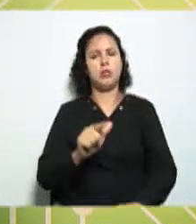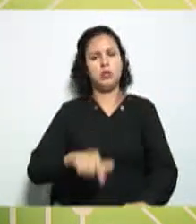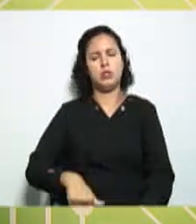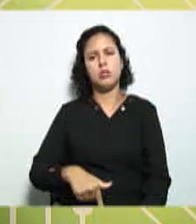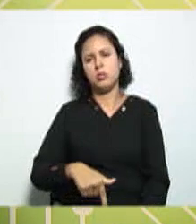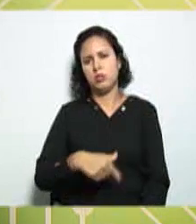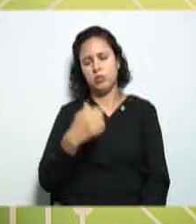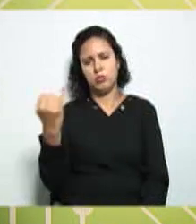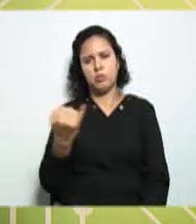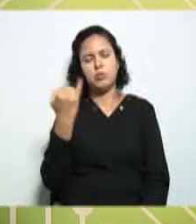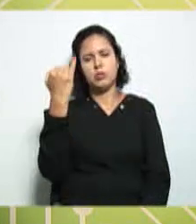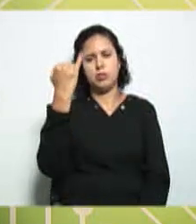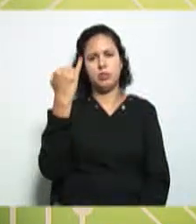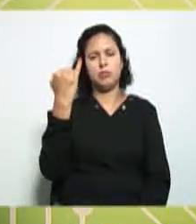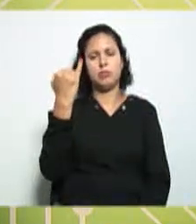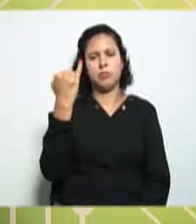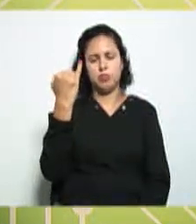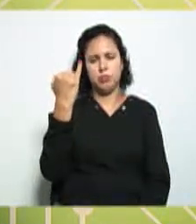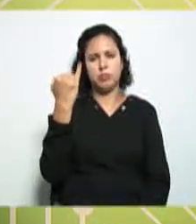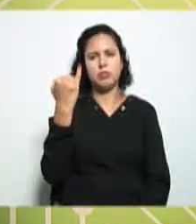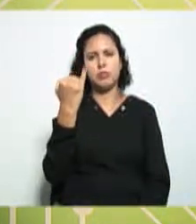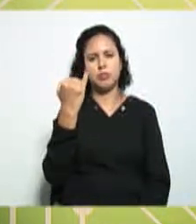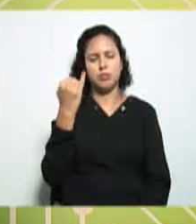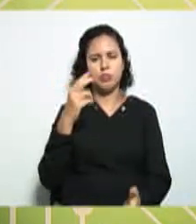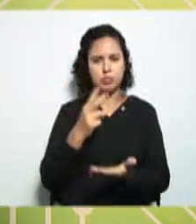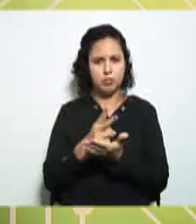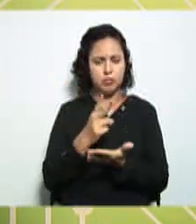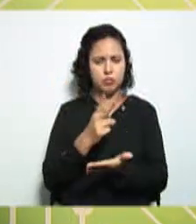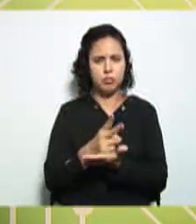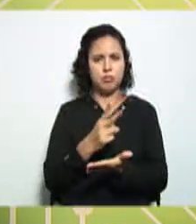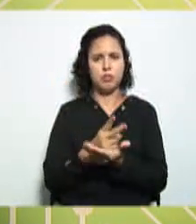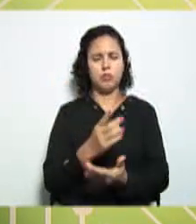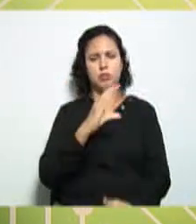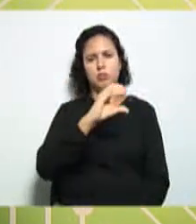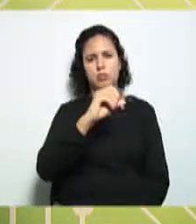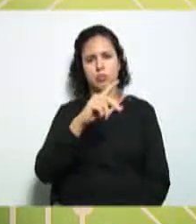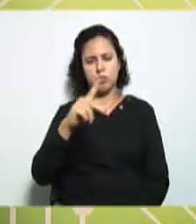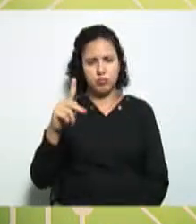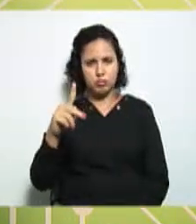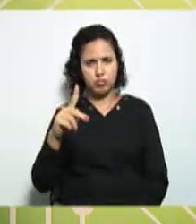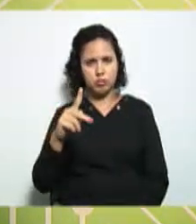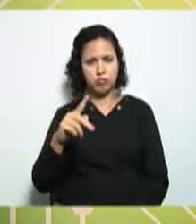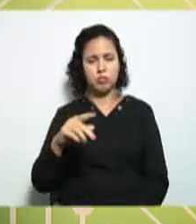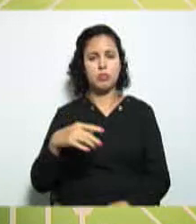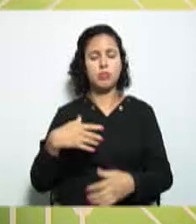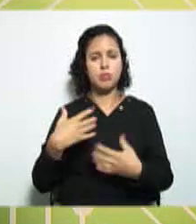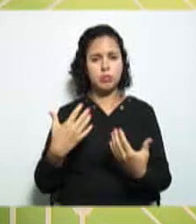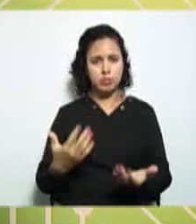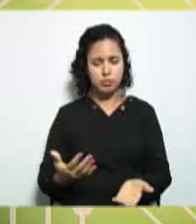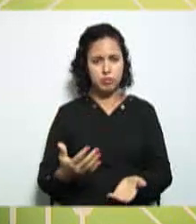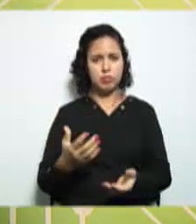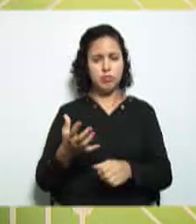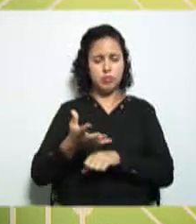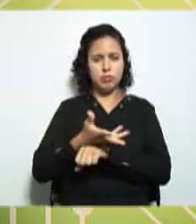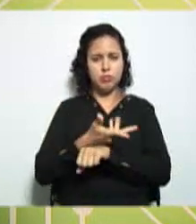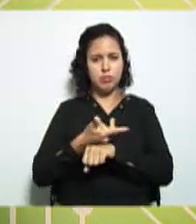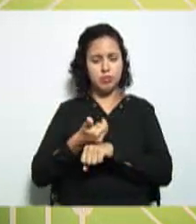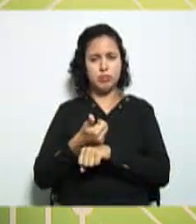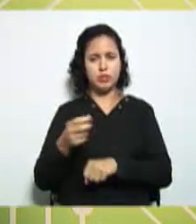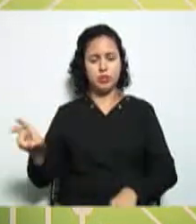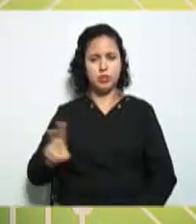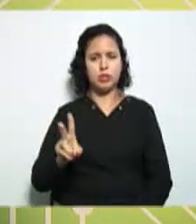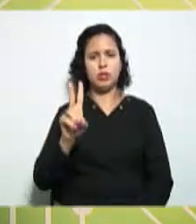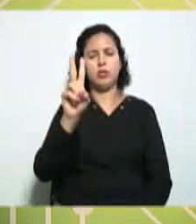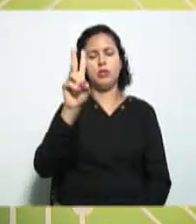sobrevivência desse empreendimento, quer dizer, para a sobrevivência da própria cooperativa. Então, além dessas competências, os